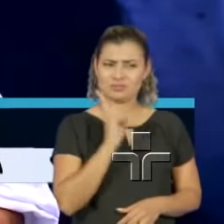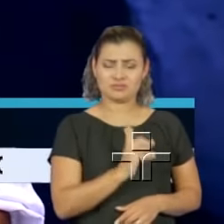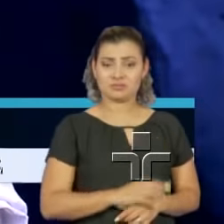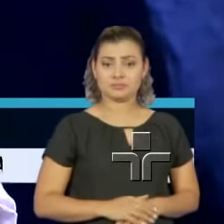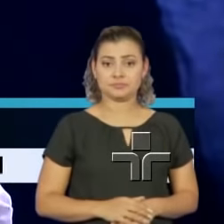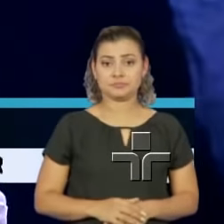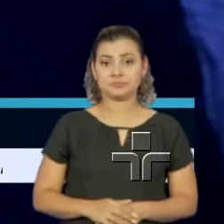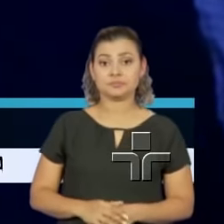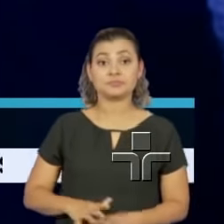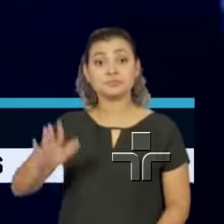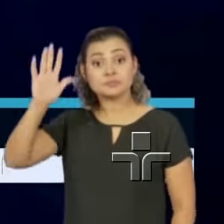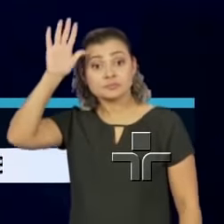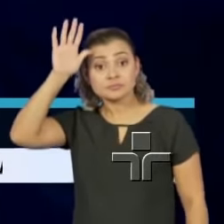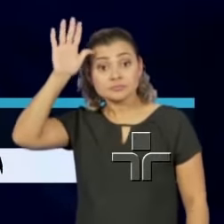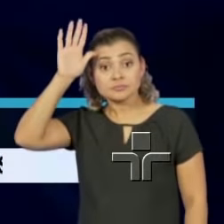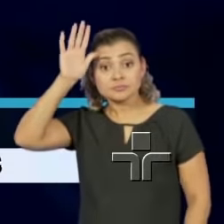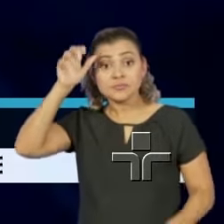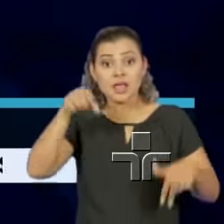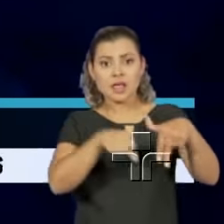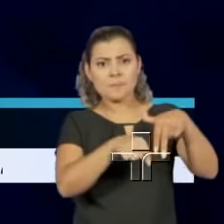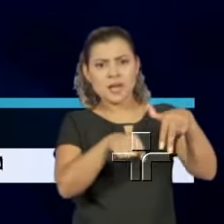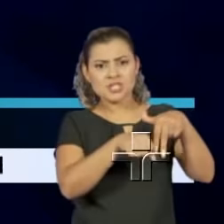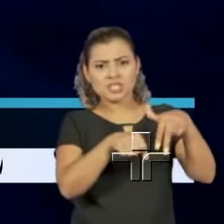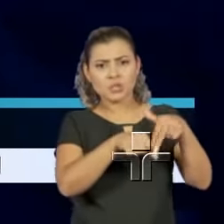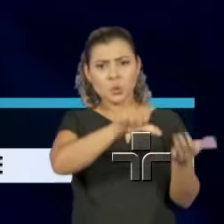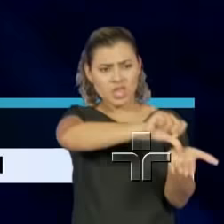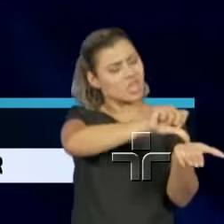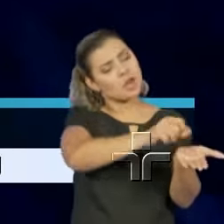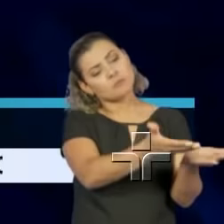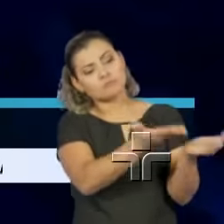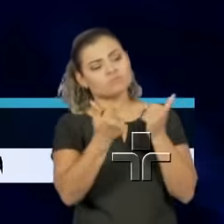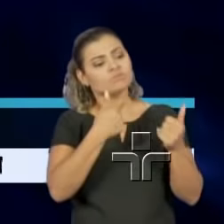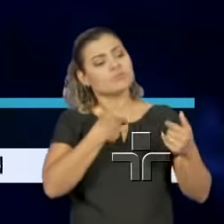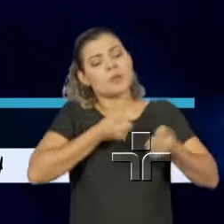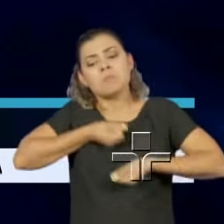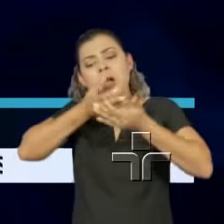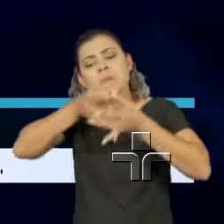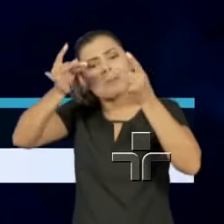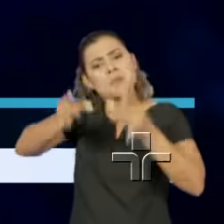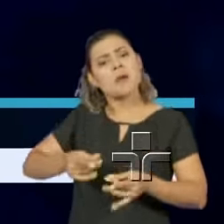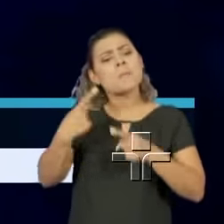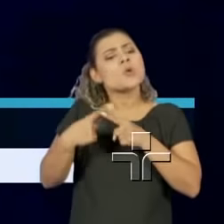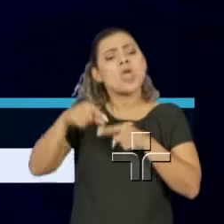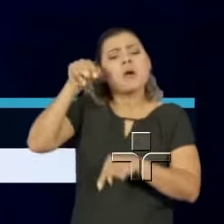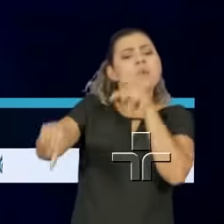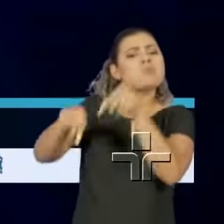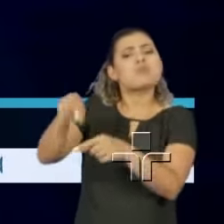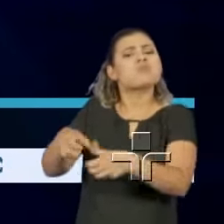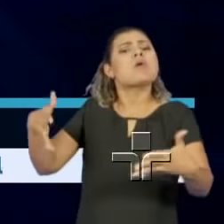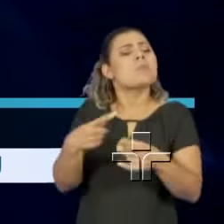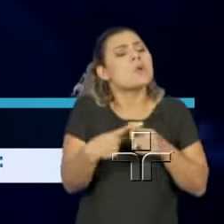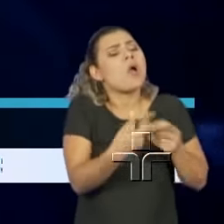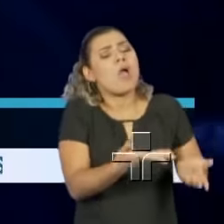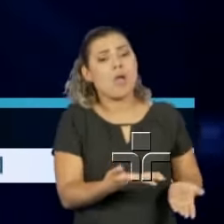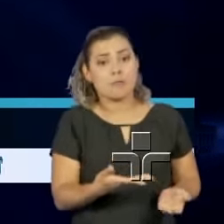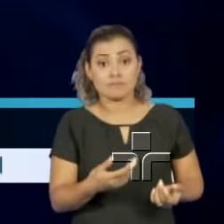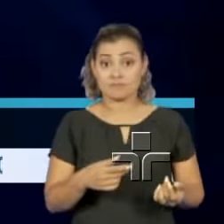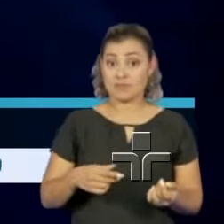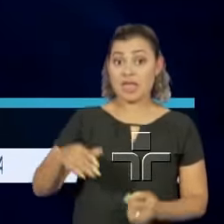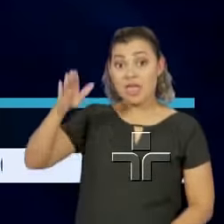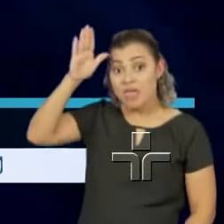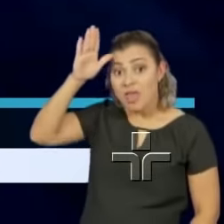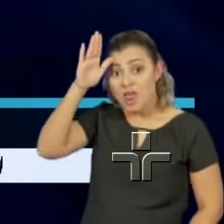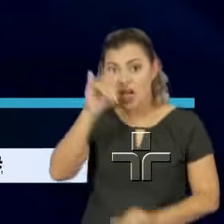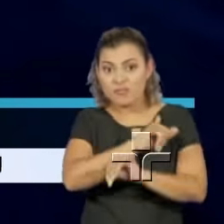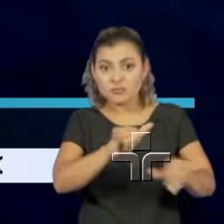vai convocar o embaixador do Irã para prestar esclarecimentos sobre os ataques com mísseis às bases militares. O governo iraquiano considera